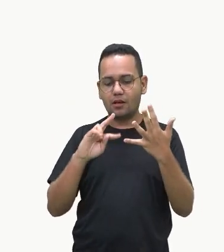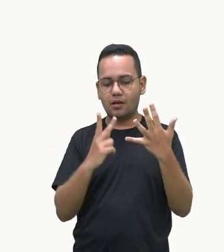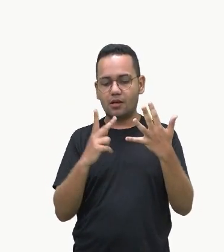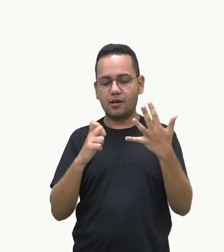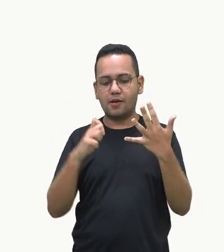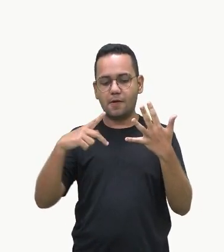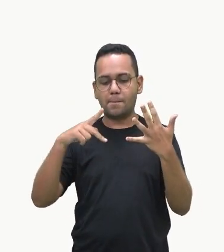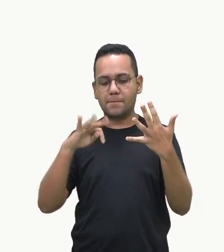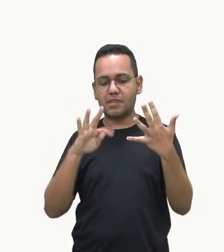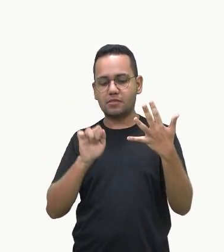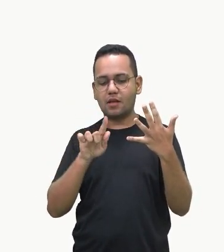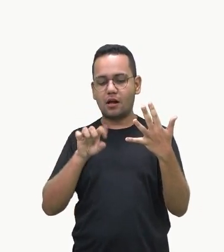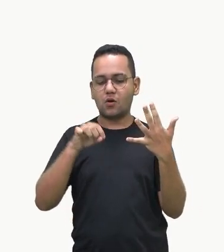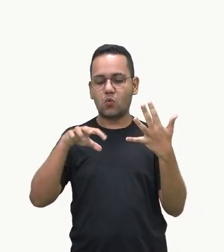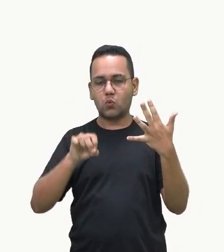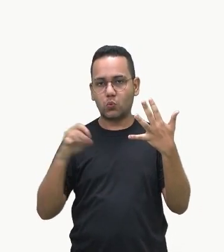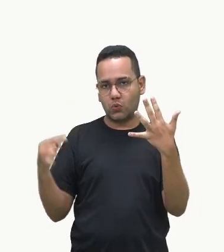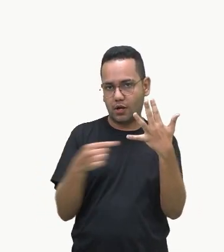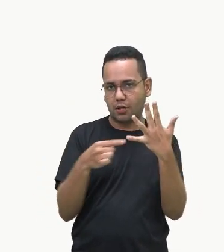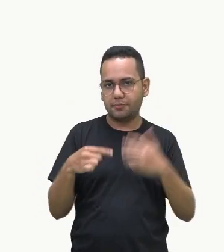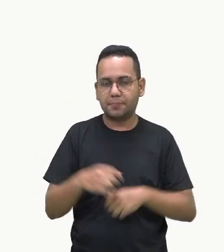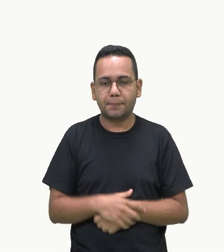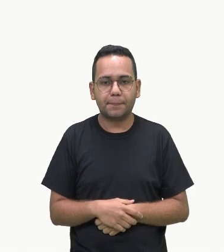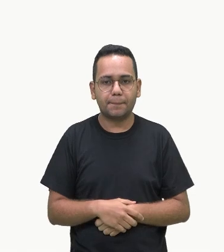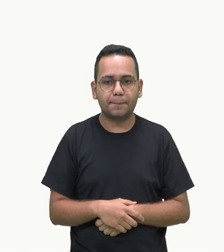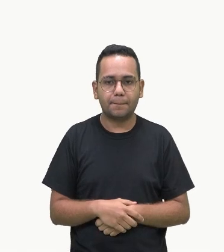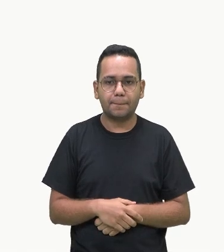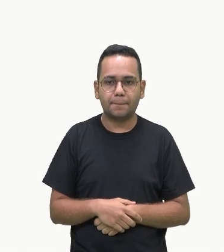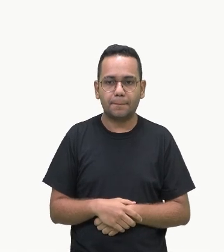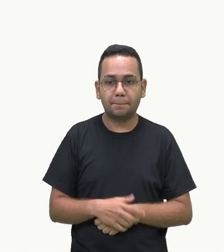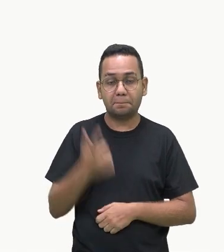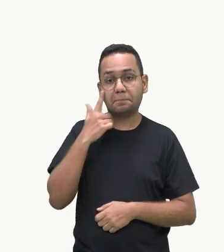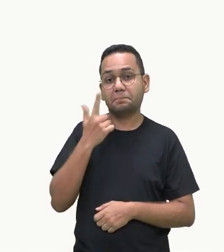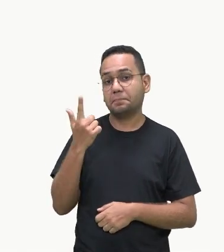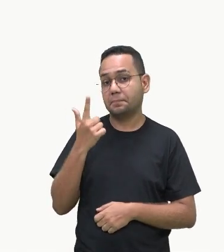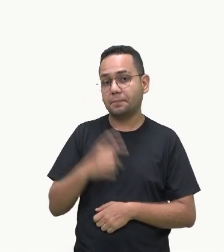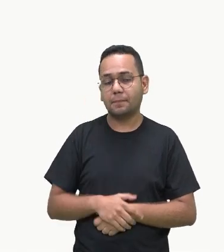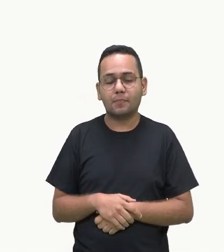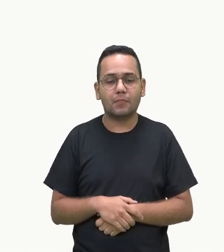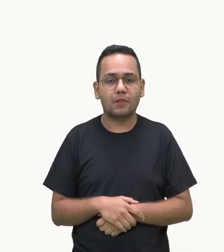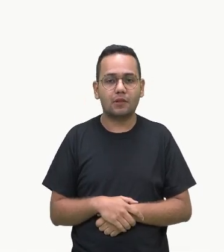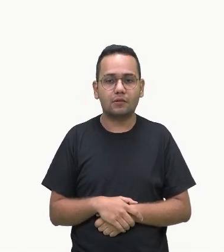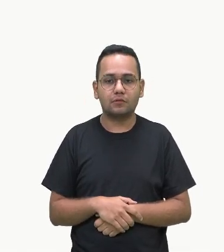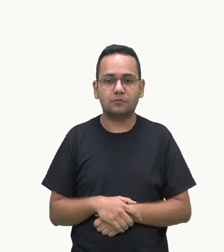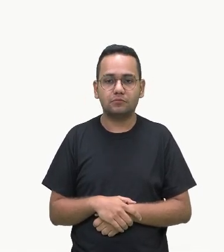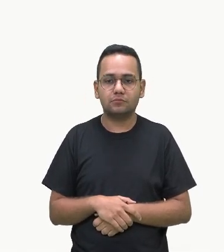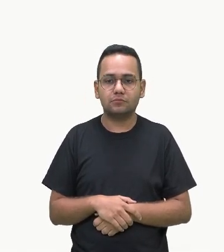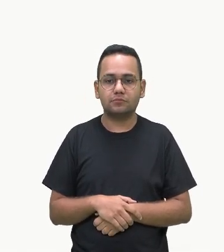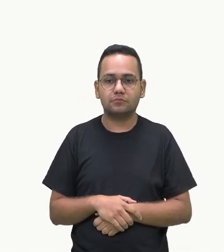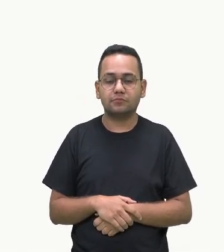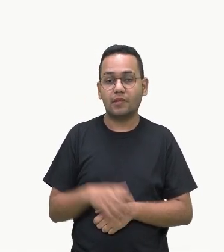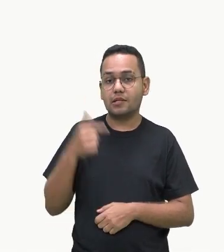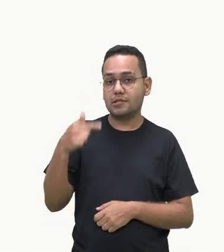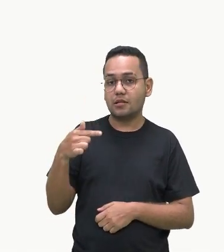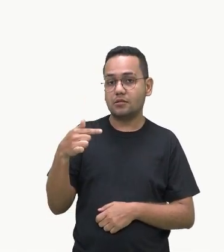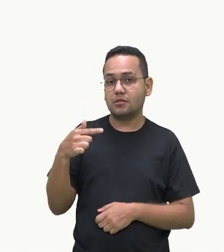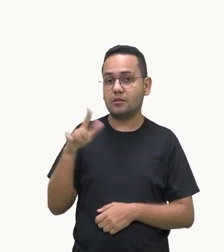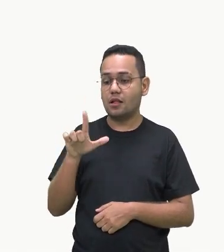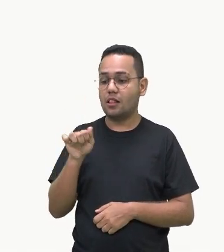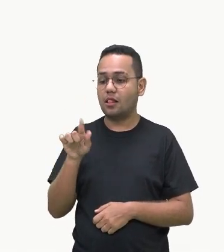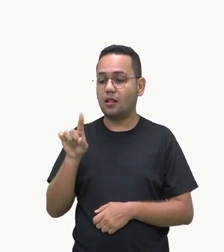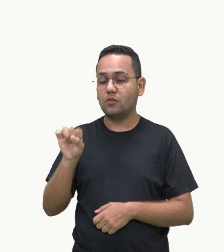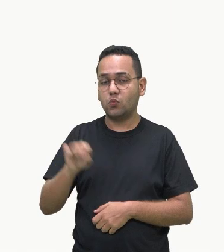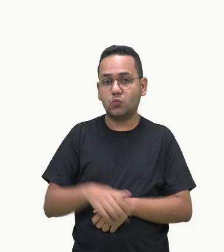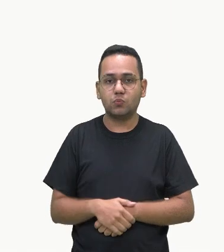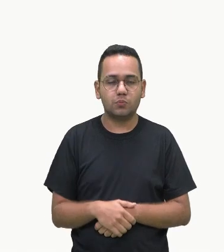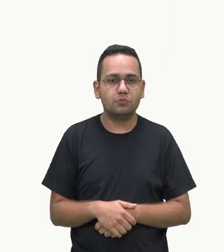O heptágono, ele terá aí, como você vê, 7 lados. Se ele tem